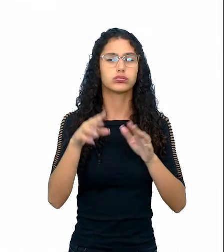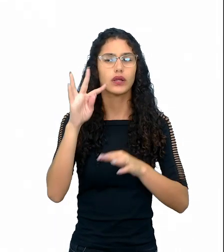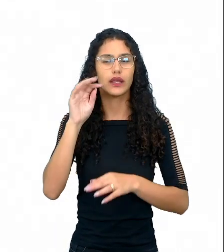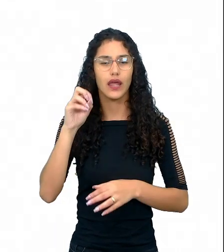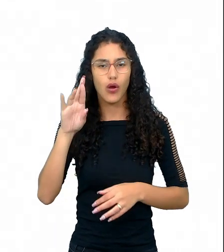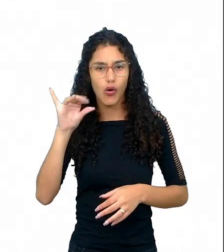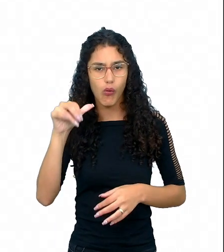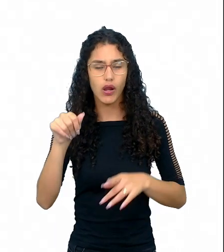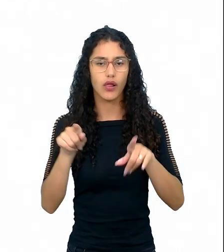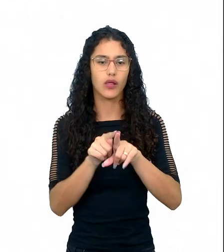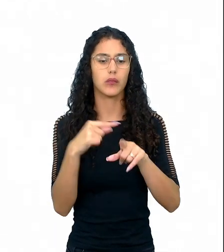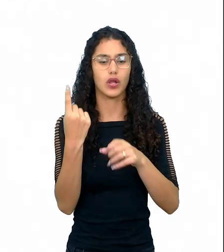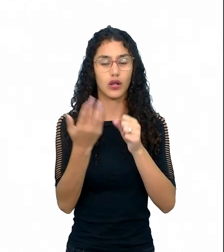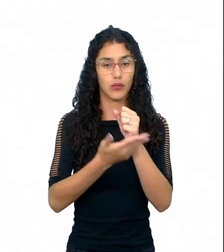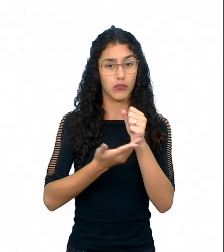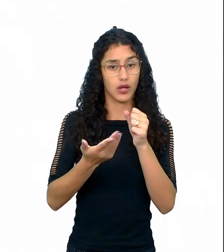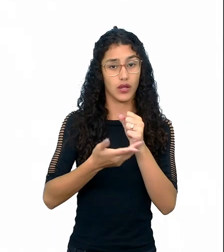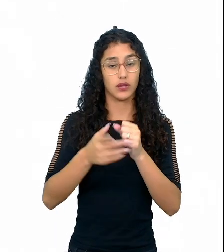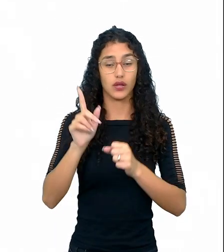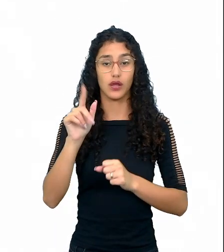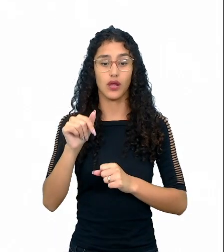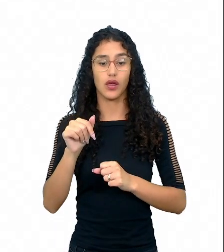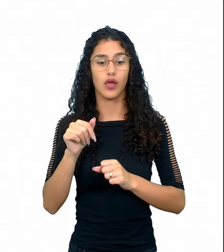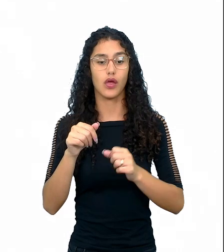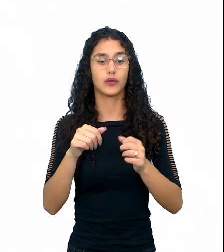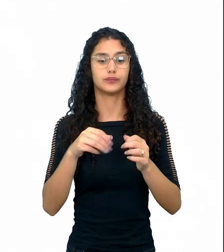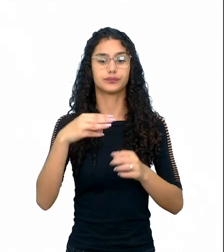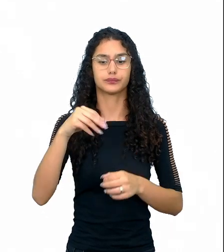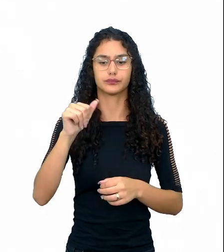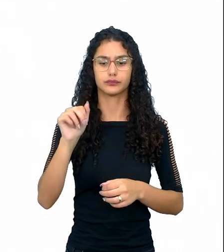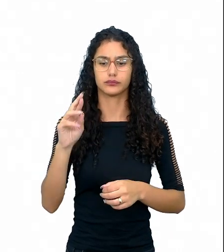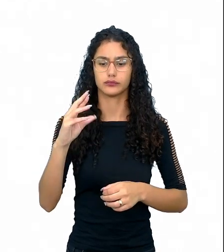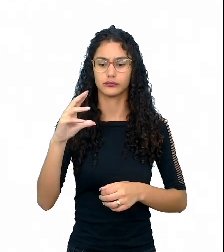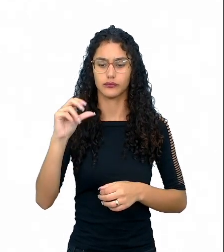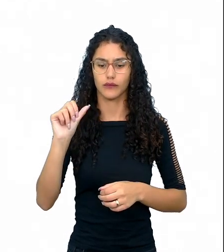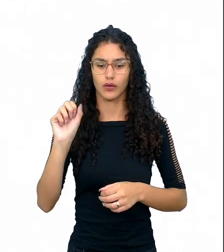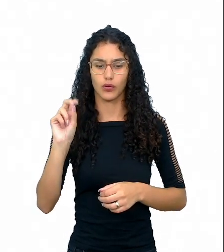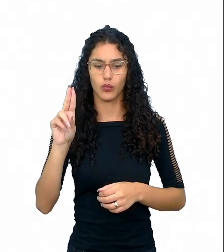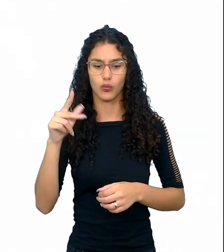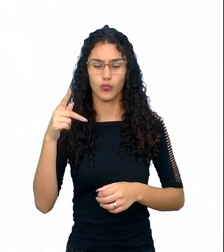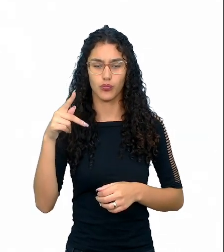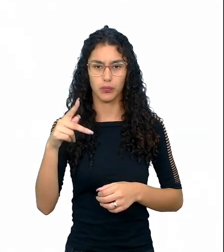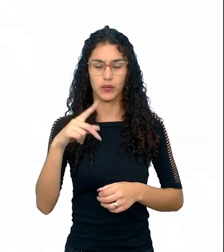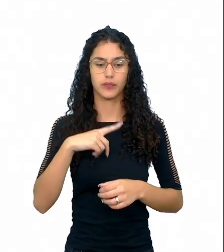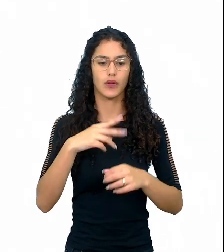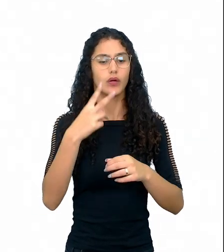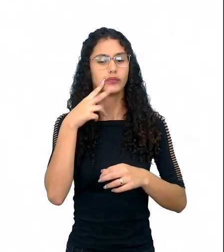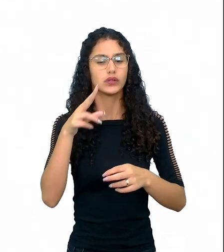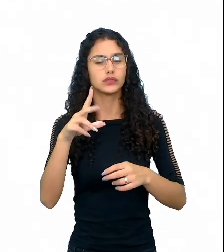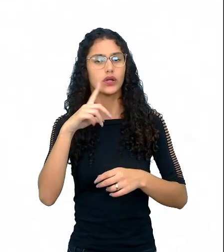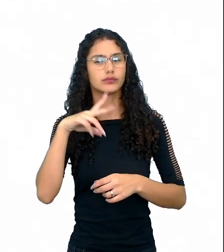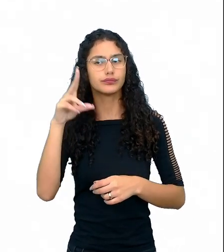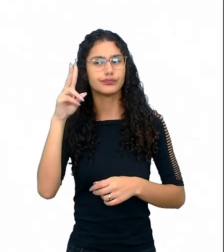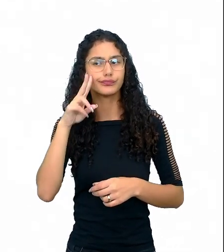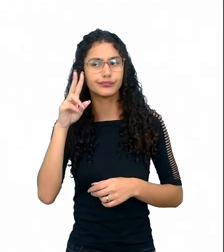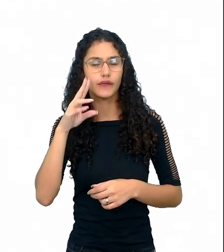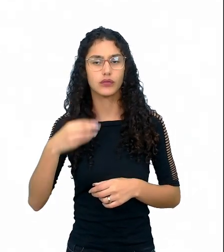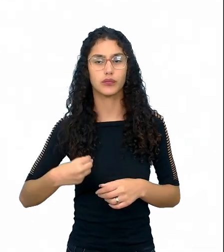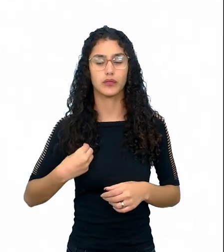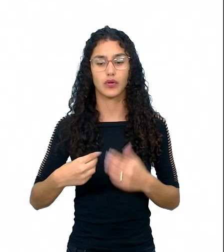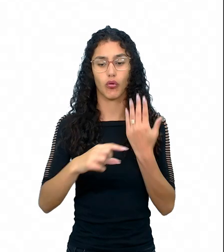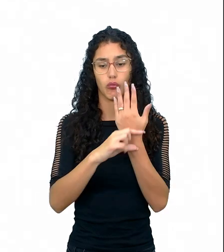base teórica. A nossa base teórica é Marcuski, né? E do ponto de vista da realidade,